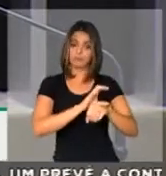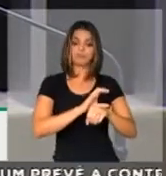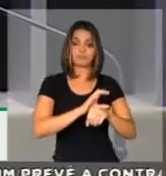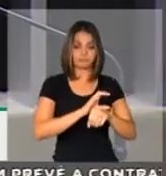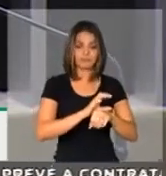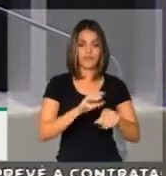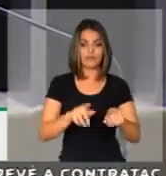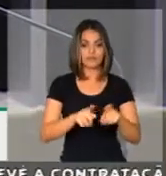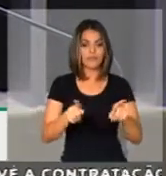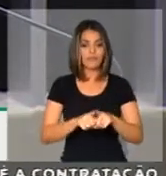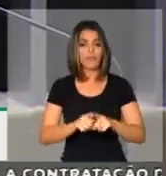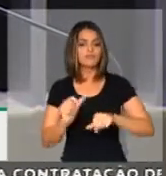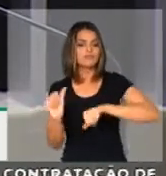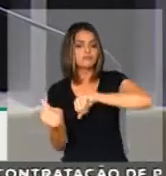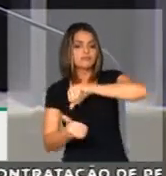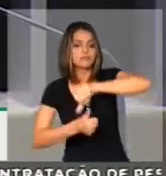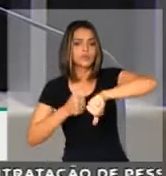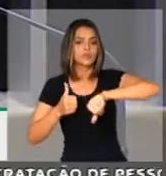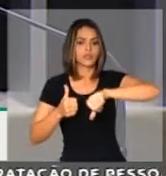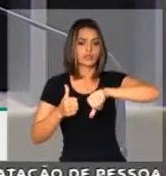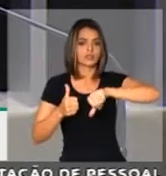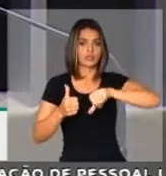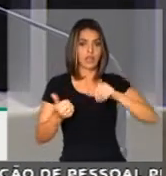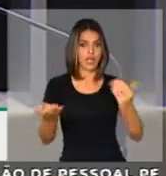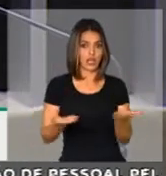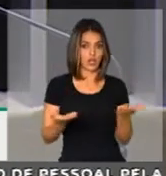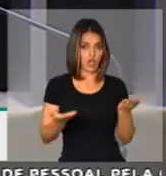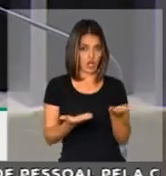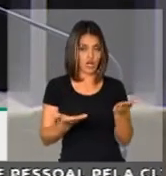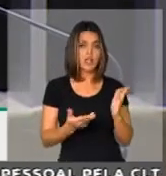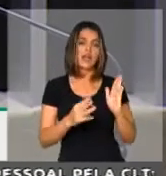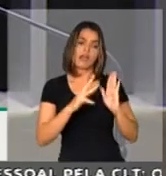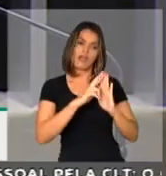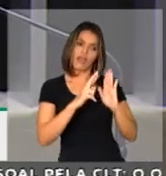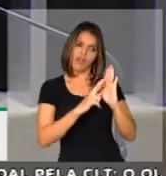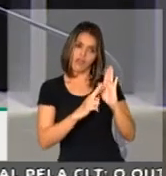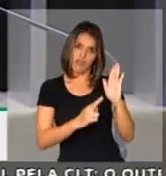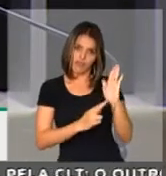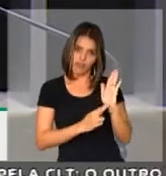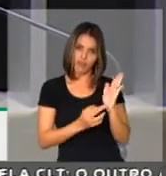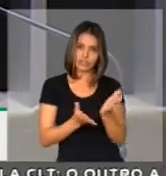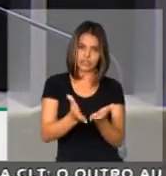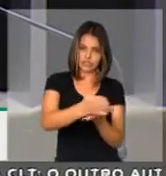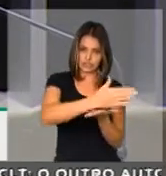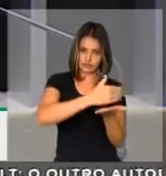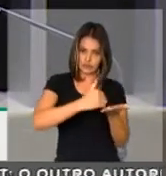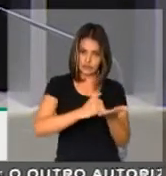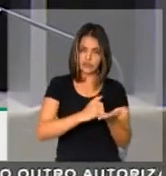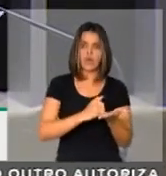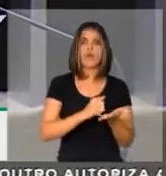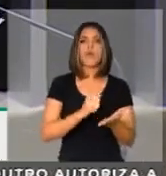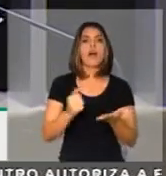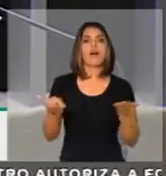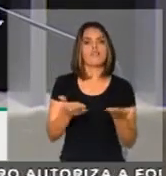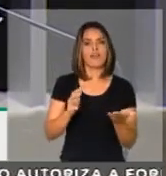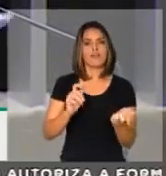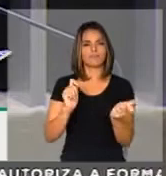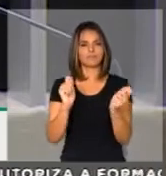a transição do atual sistema de repartição para um sistema de